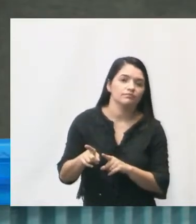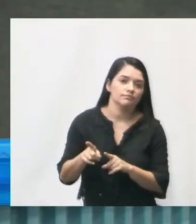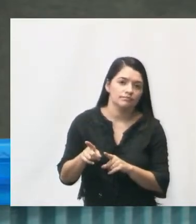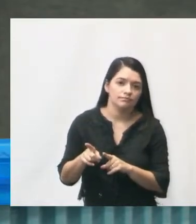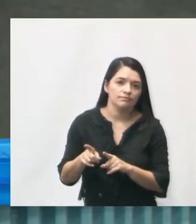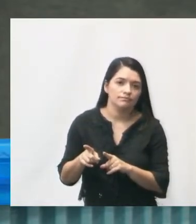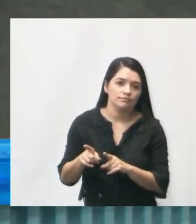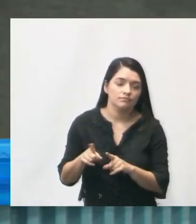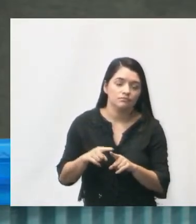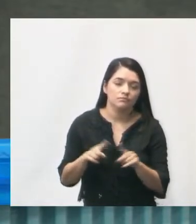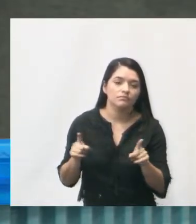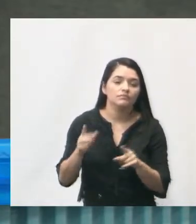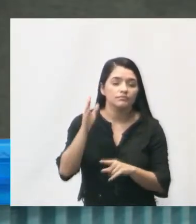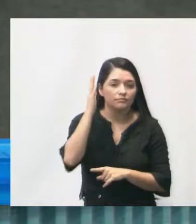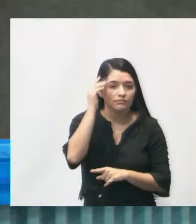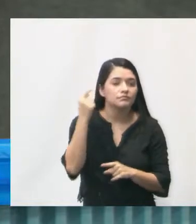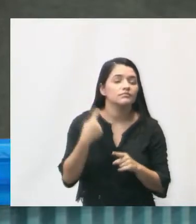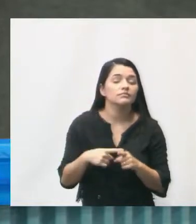E sabe por quê?